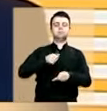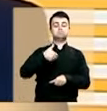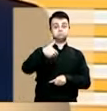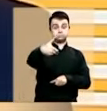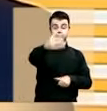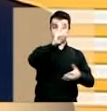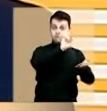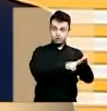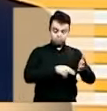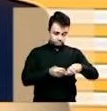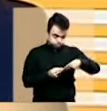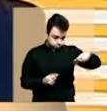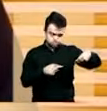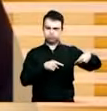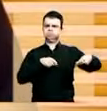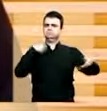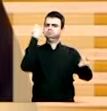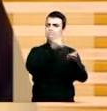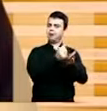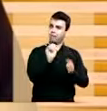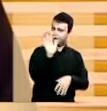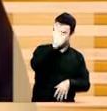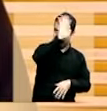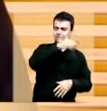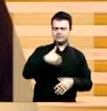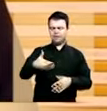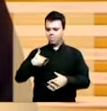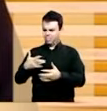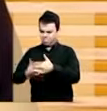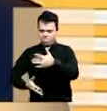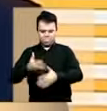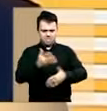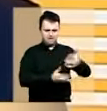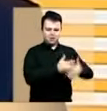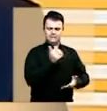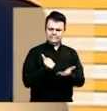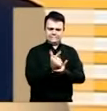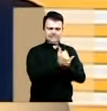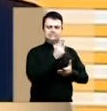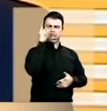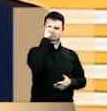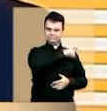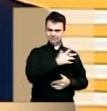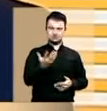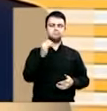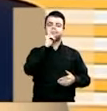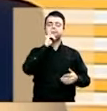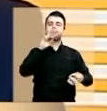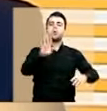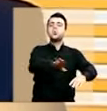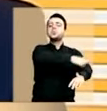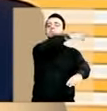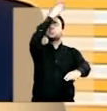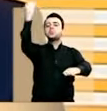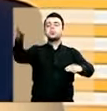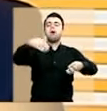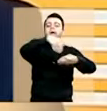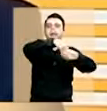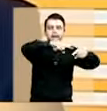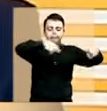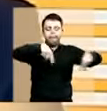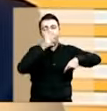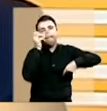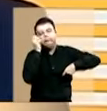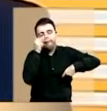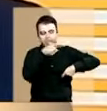conta vai chegar mais alta, vai sacrificar outros consumos. E aí vai estimular, o ar-condicionado fica ligado o dia inteiro sem necessidade